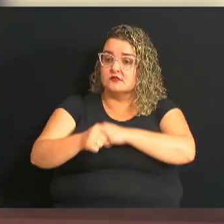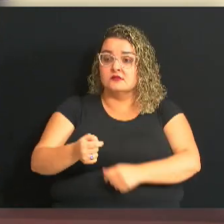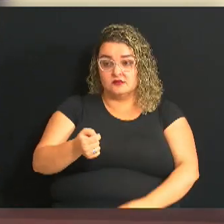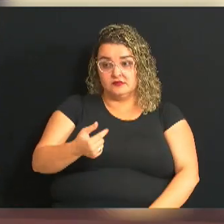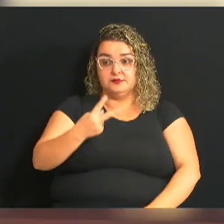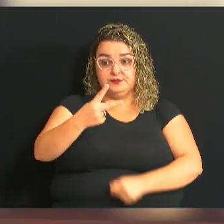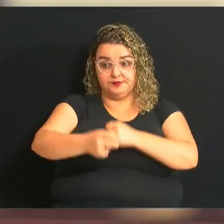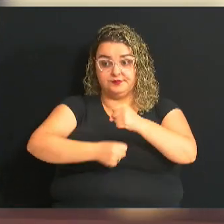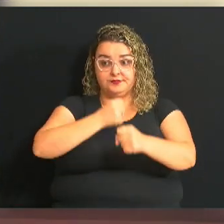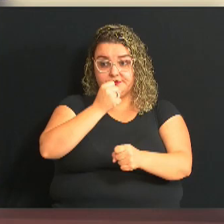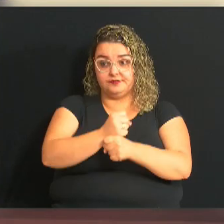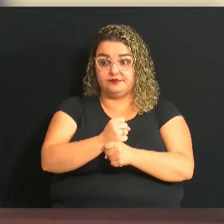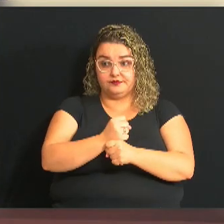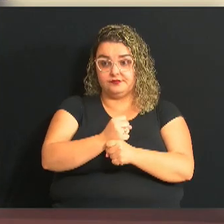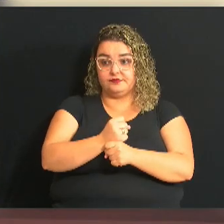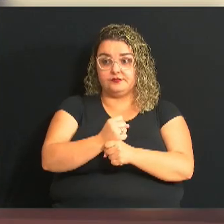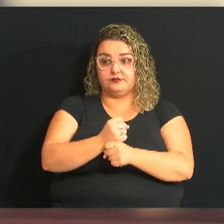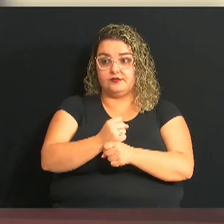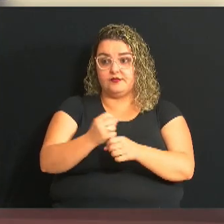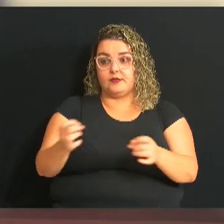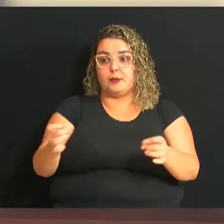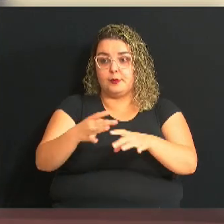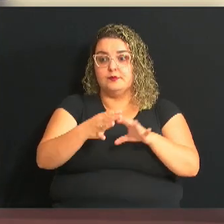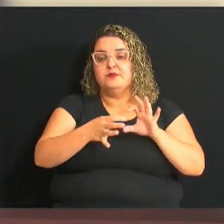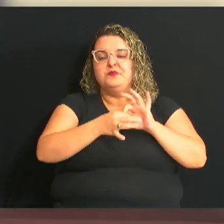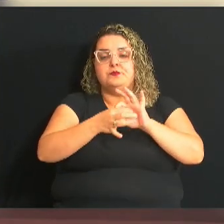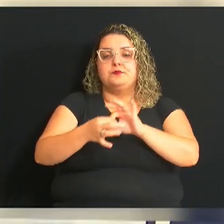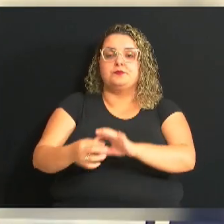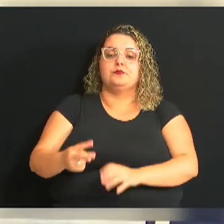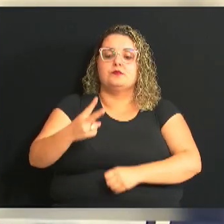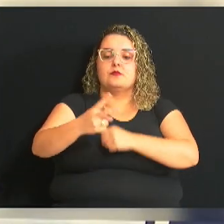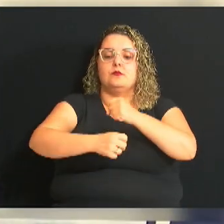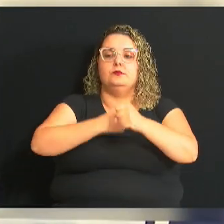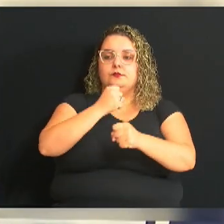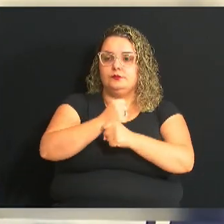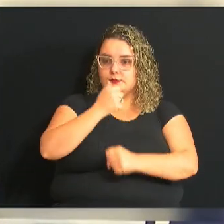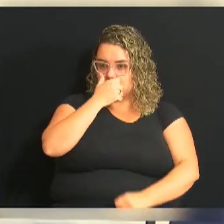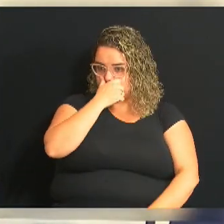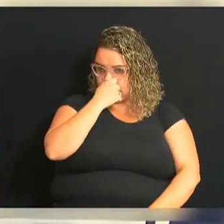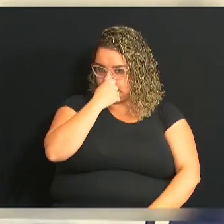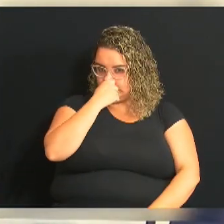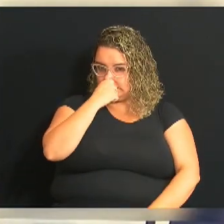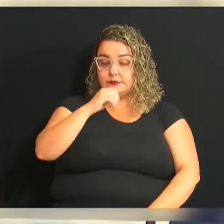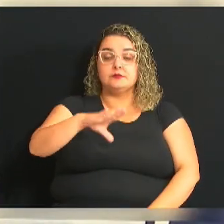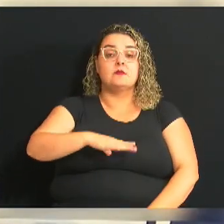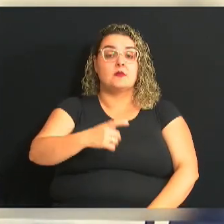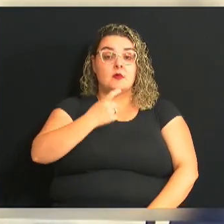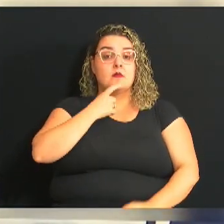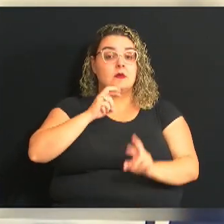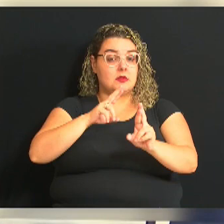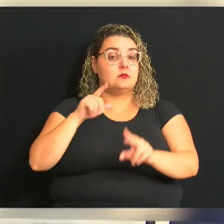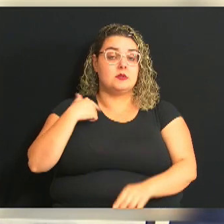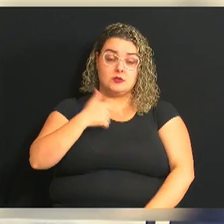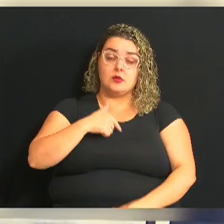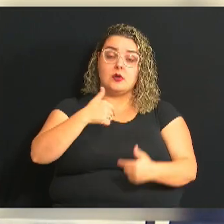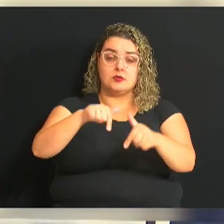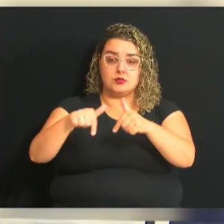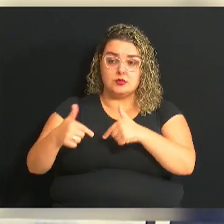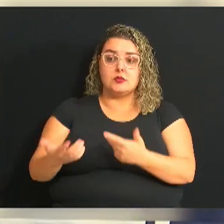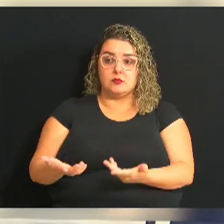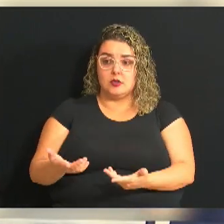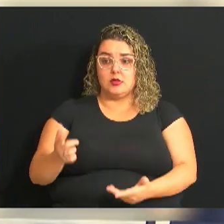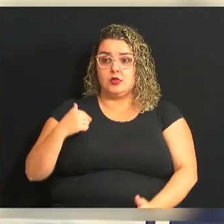2 anos, né, fechando o ciclo agora dos 2 anos. E Campinas espera isso de nós, o trabalho. Nós estamos